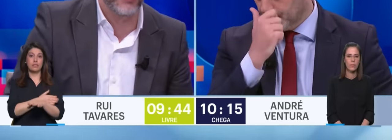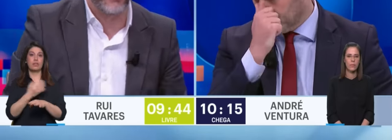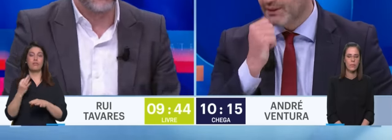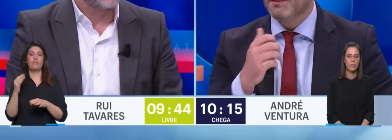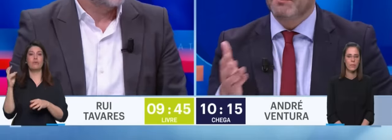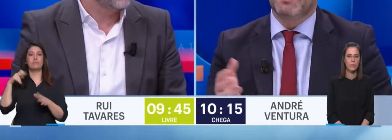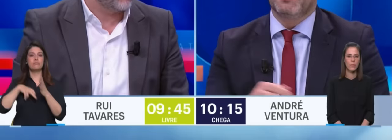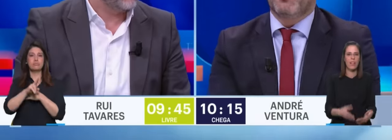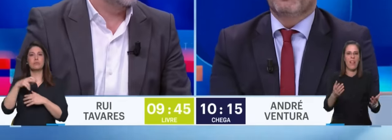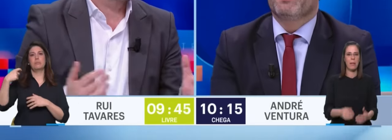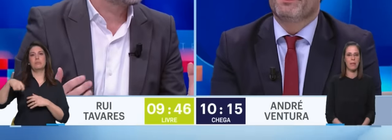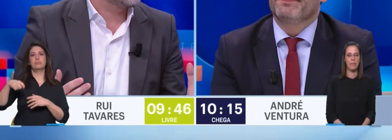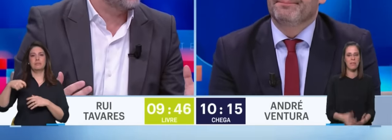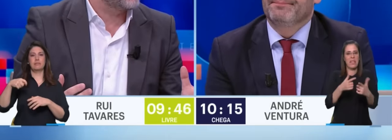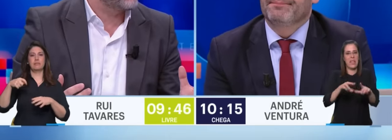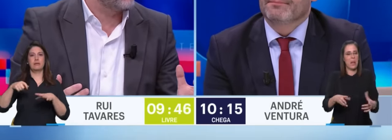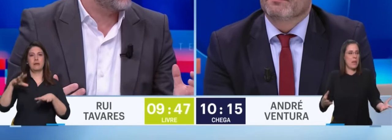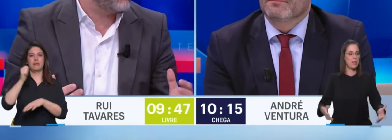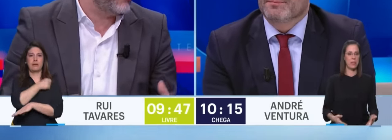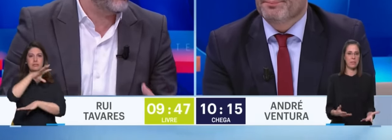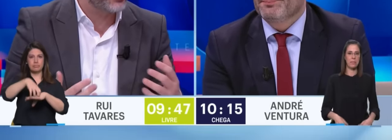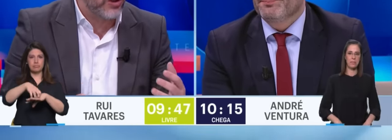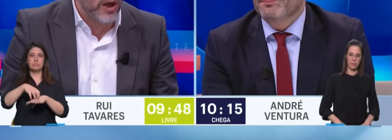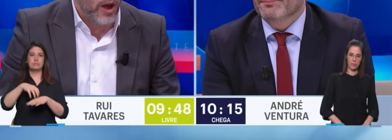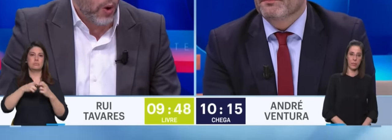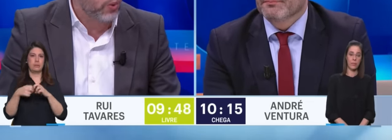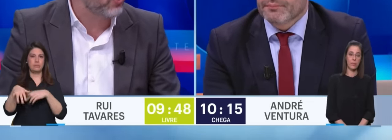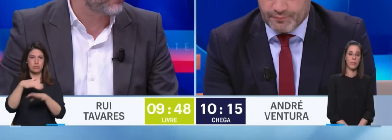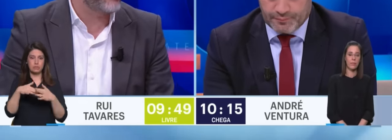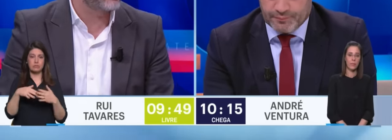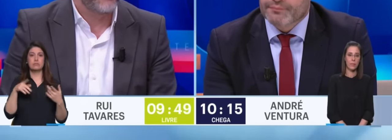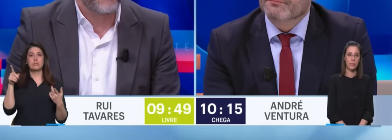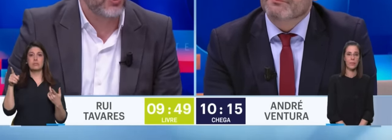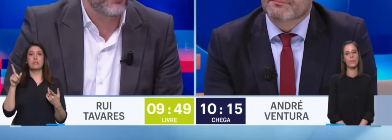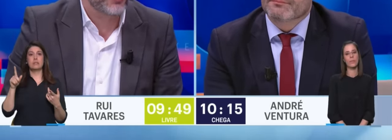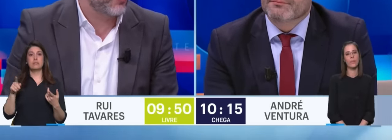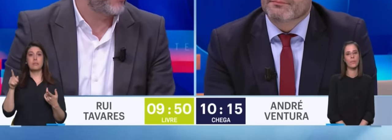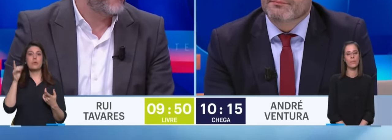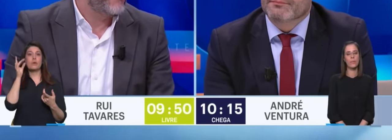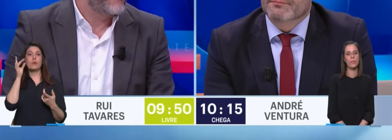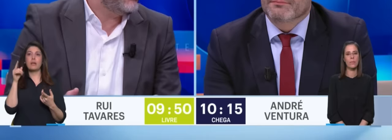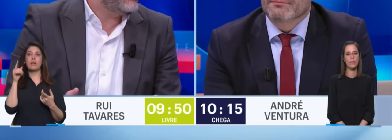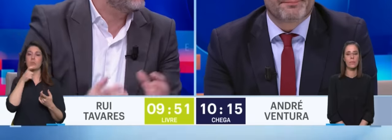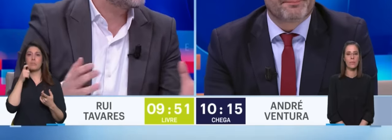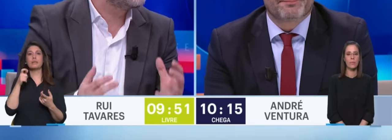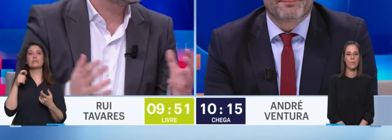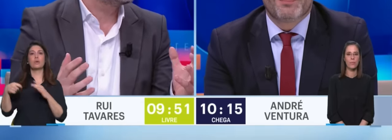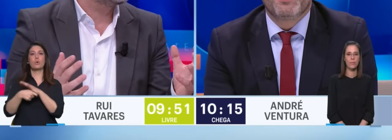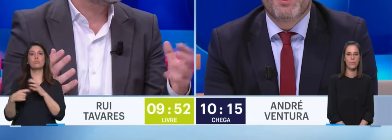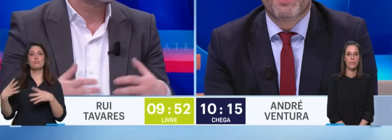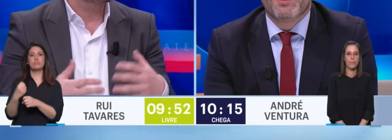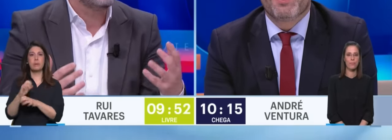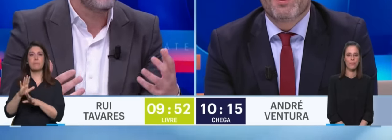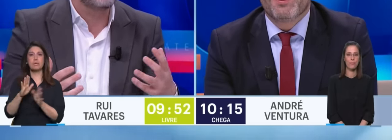presidencial e orban também prometeu combater a corrupção e é hoje em dia um dos governantes mais corruptos da Europa e os cientistas